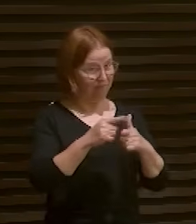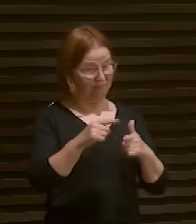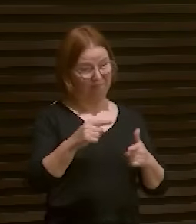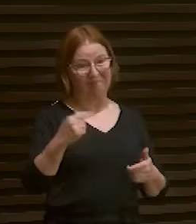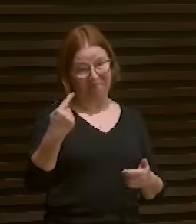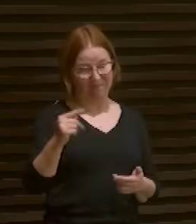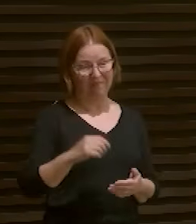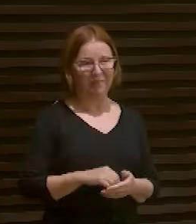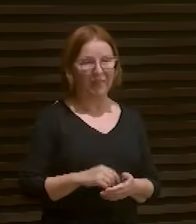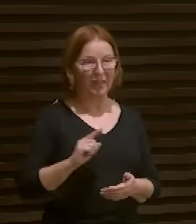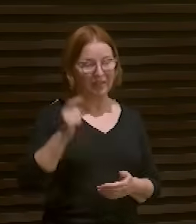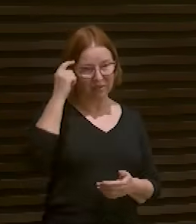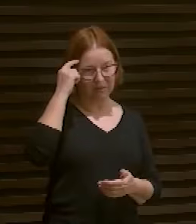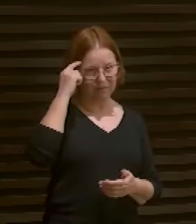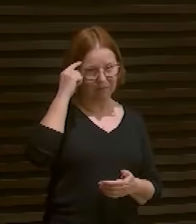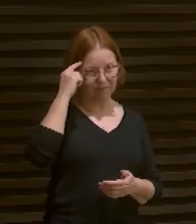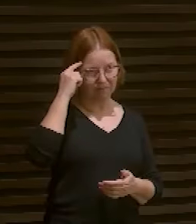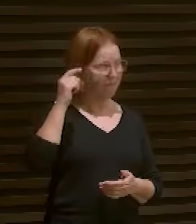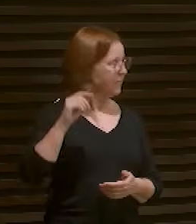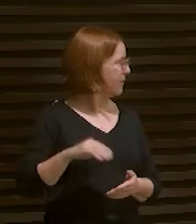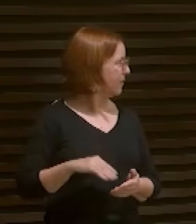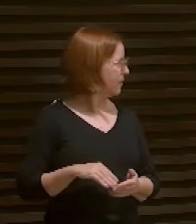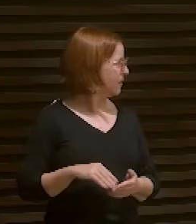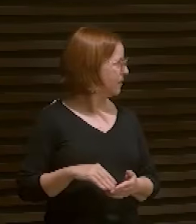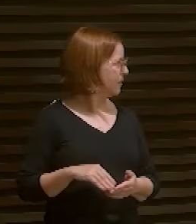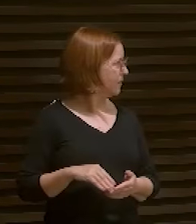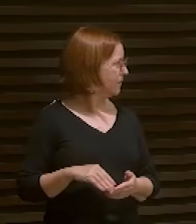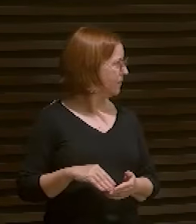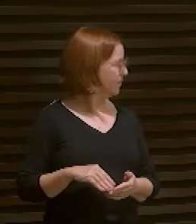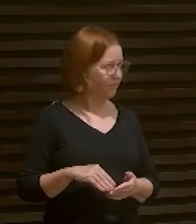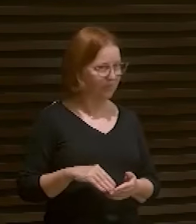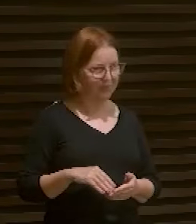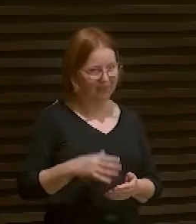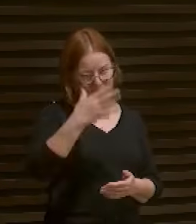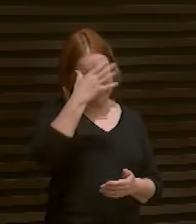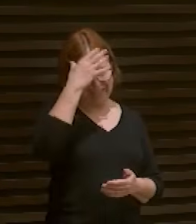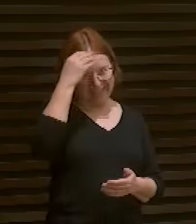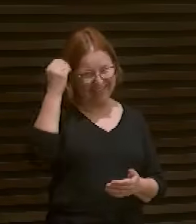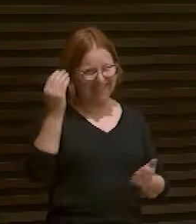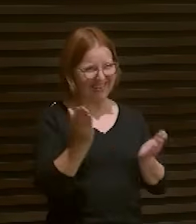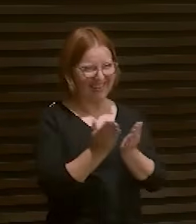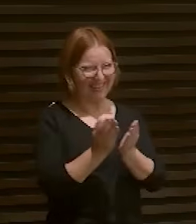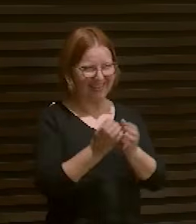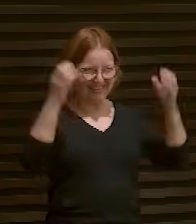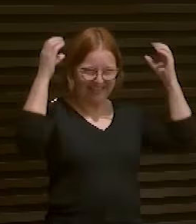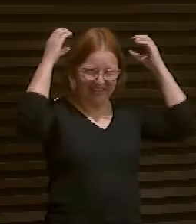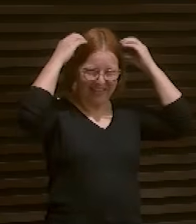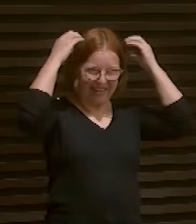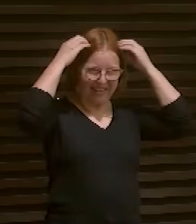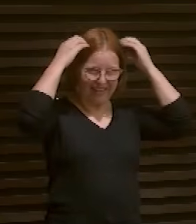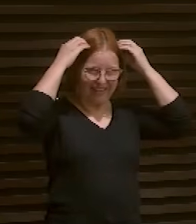Não pense, esquece esse cristianismo Disney World, que está tudo bem, você vai para Jesus, mas não. No mundo você vai ter